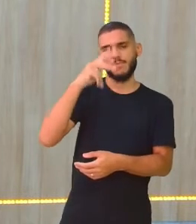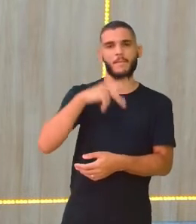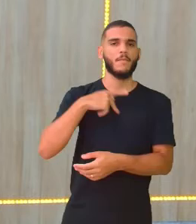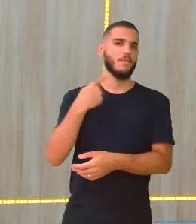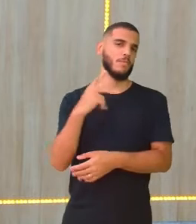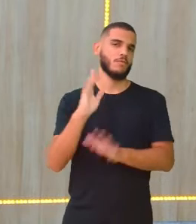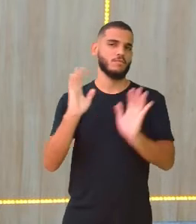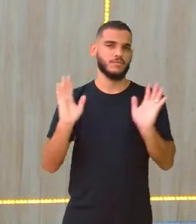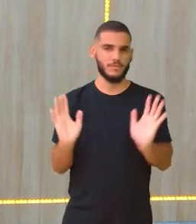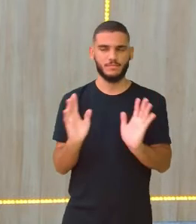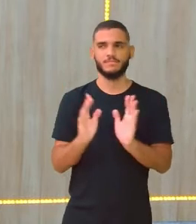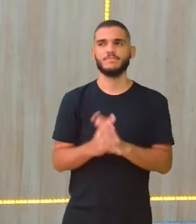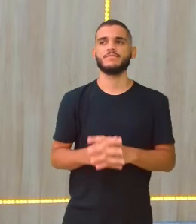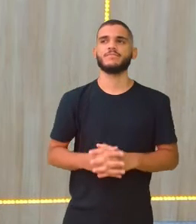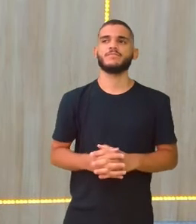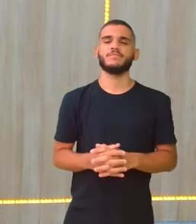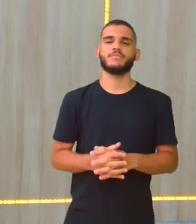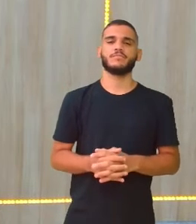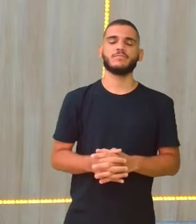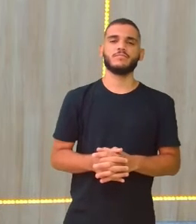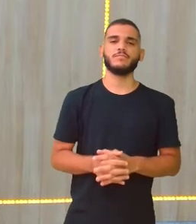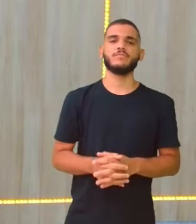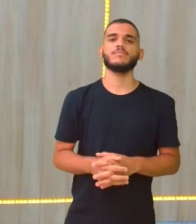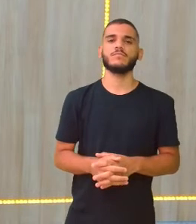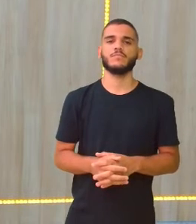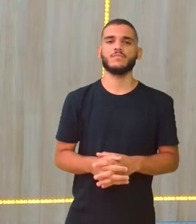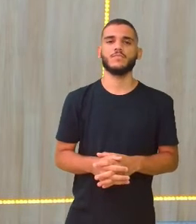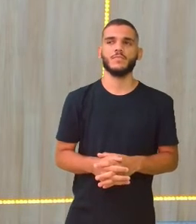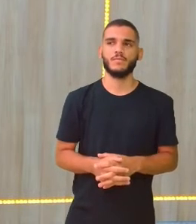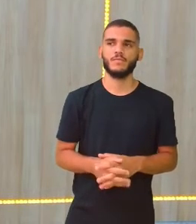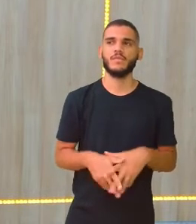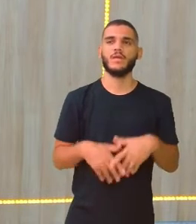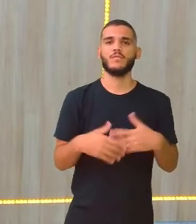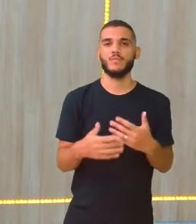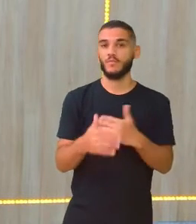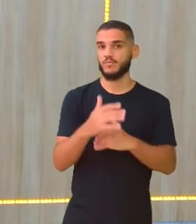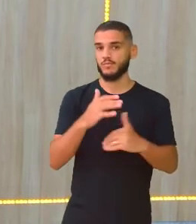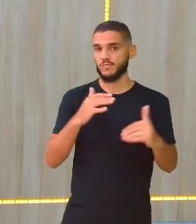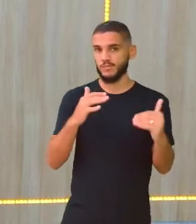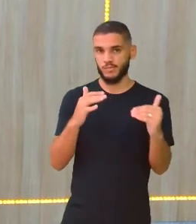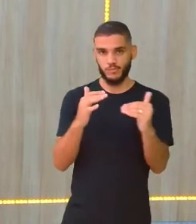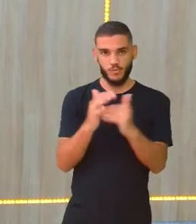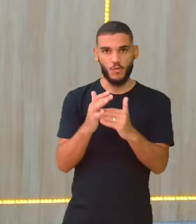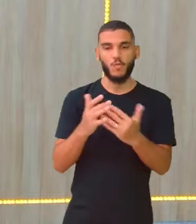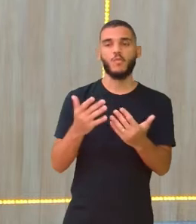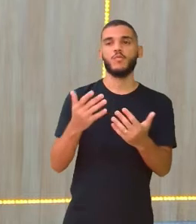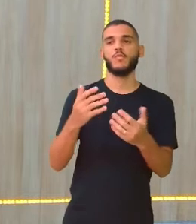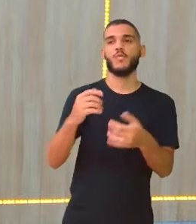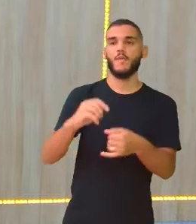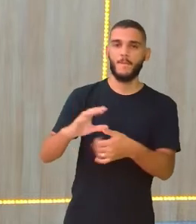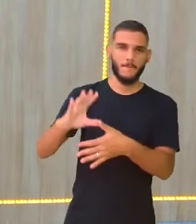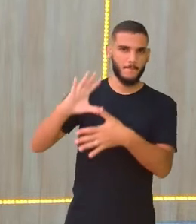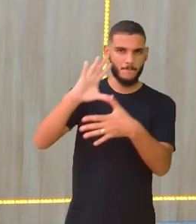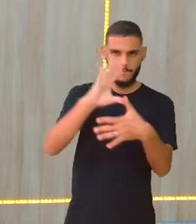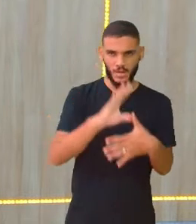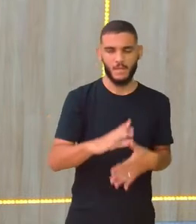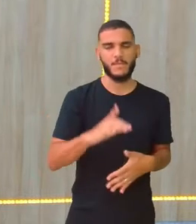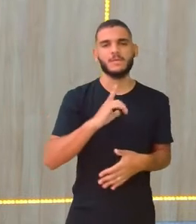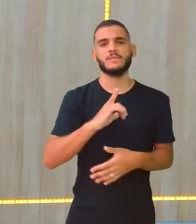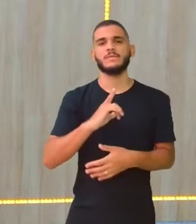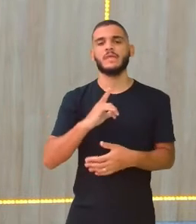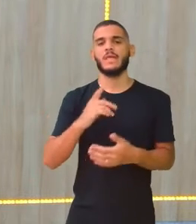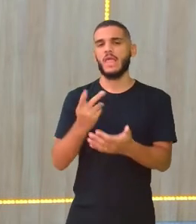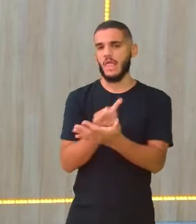cônica, tem plana. E sempre lembrando, né? Todo mapa ele vai possuir alguma